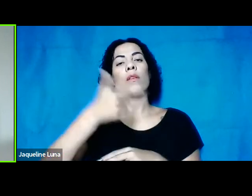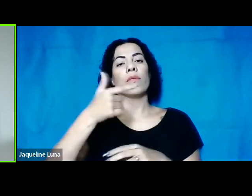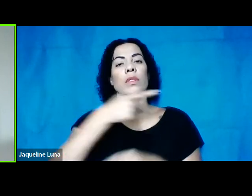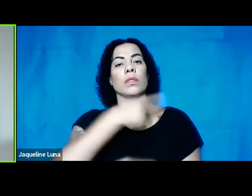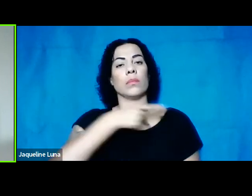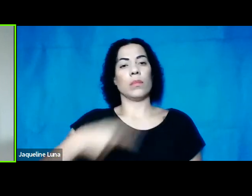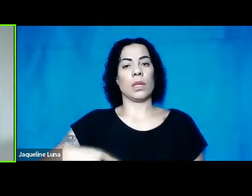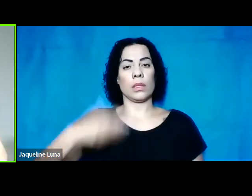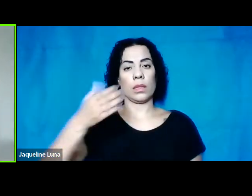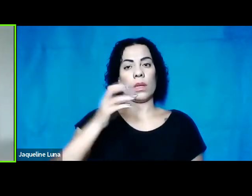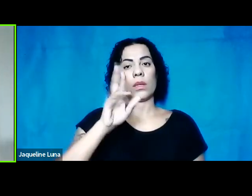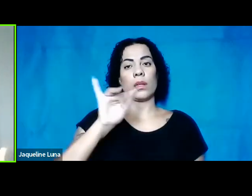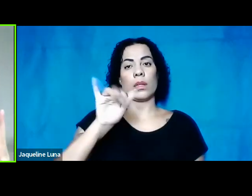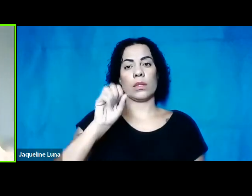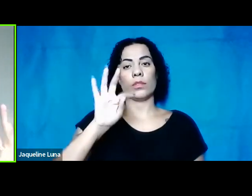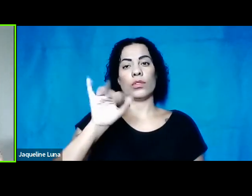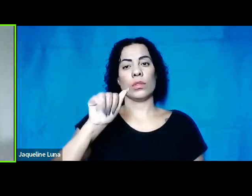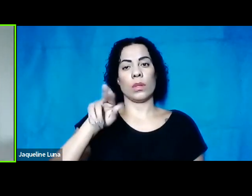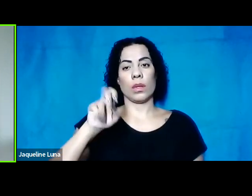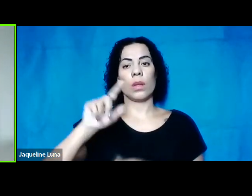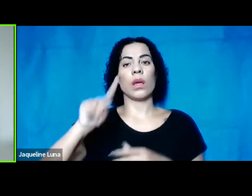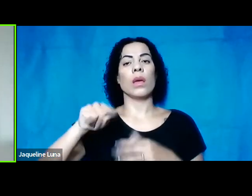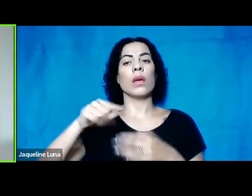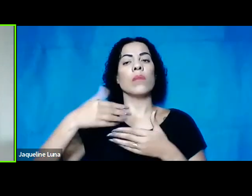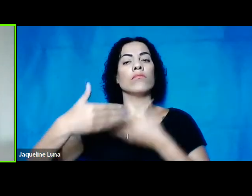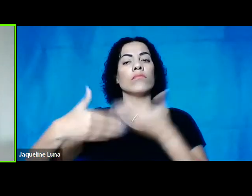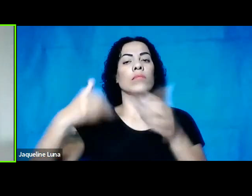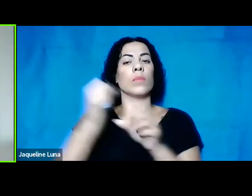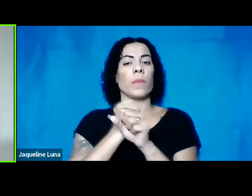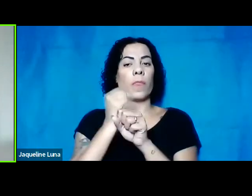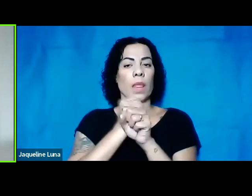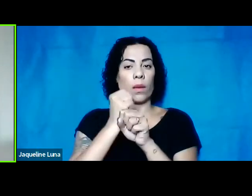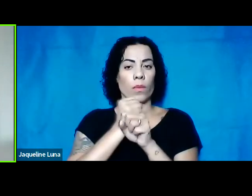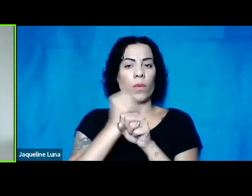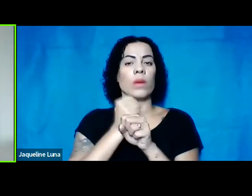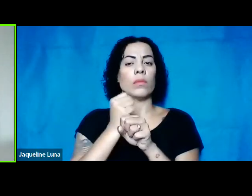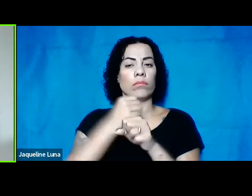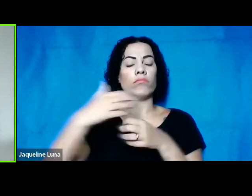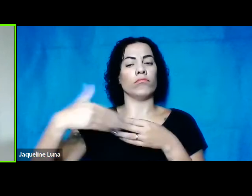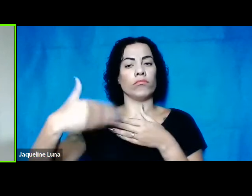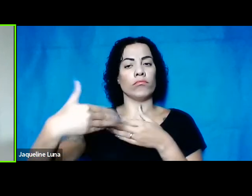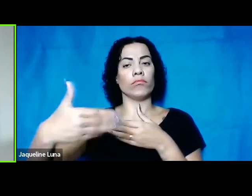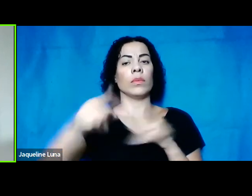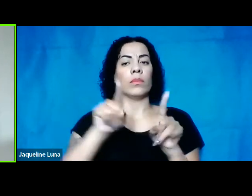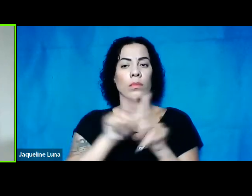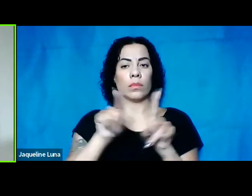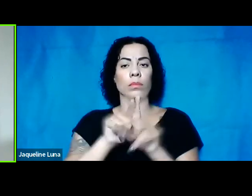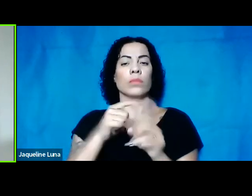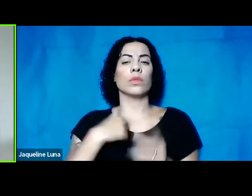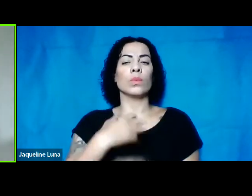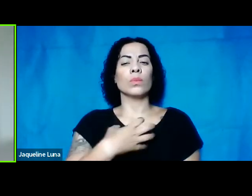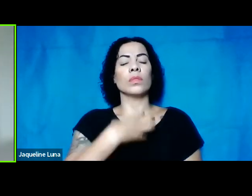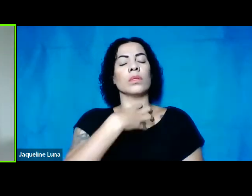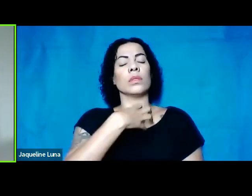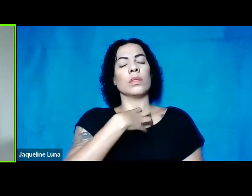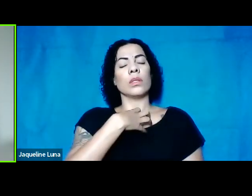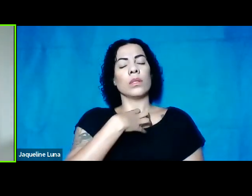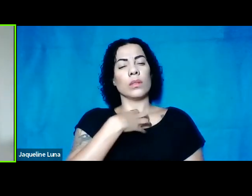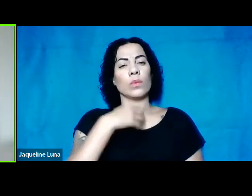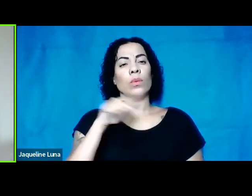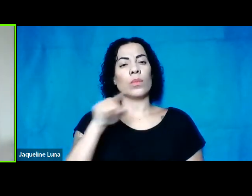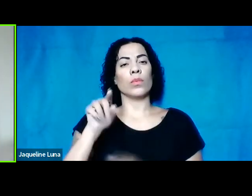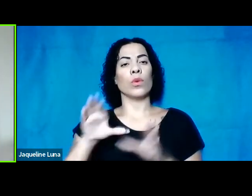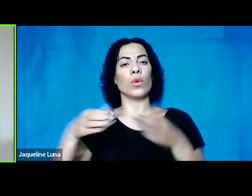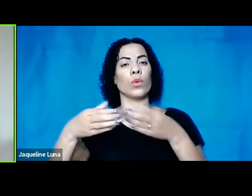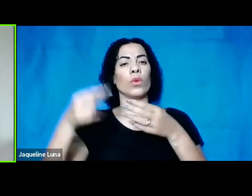Cristiane, ao longo desses últimos anos também. Eu sinto que o grupo de